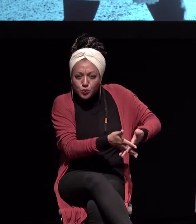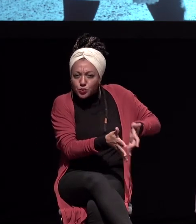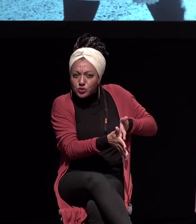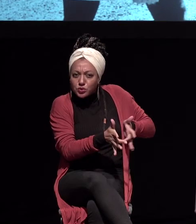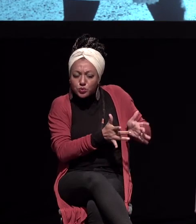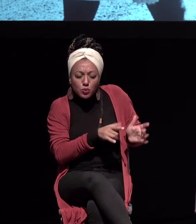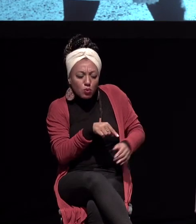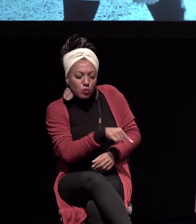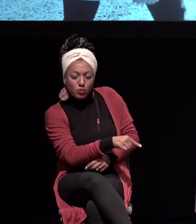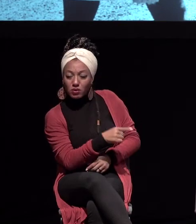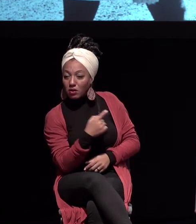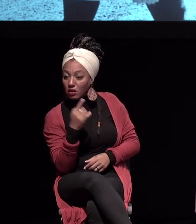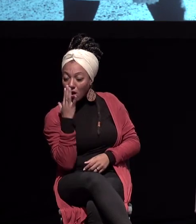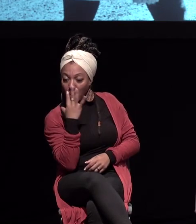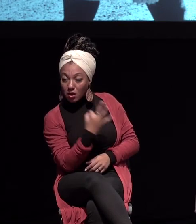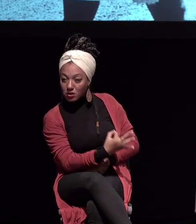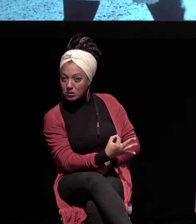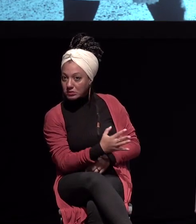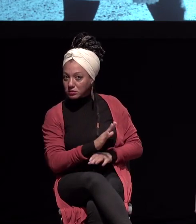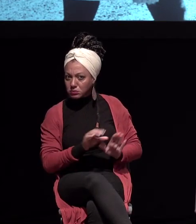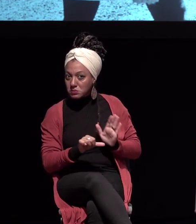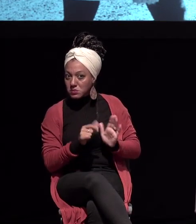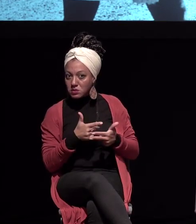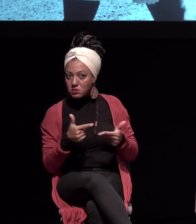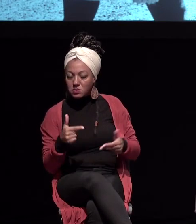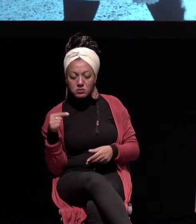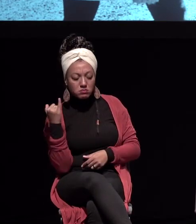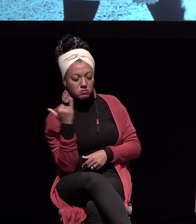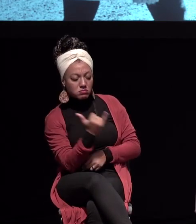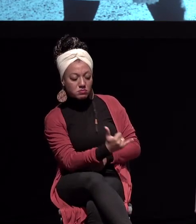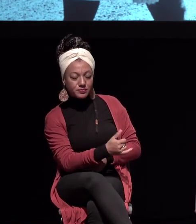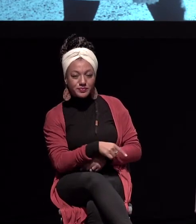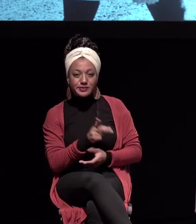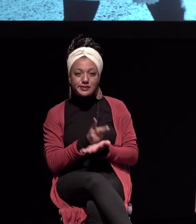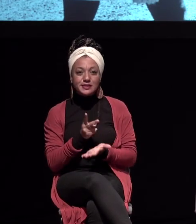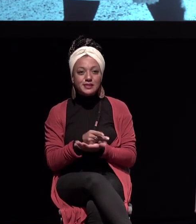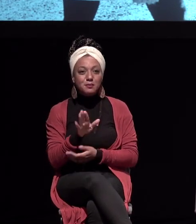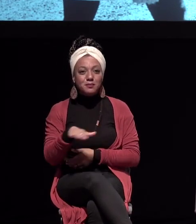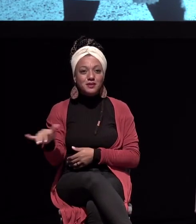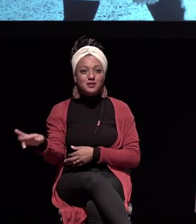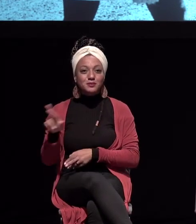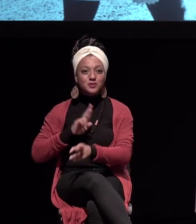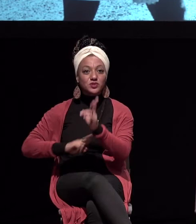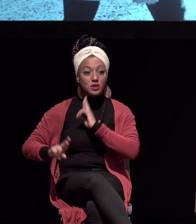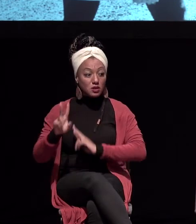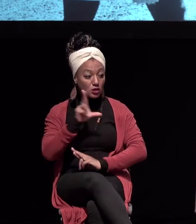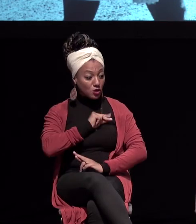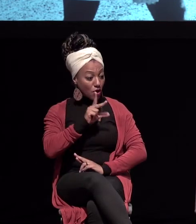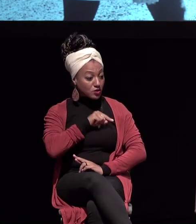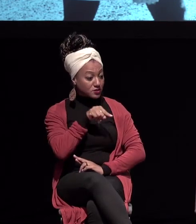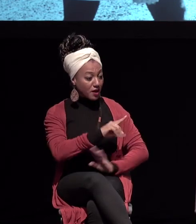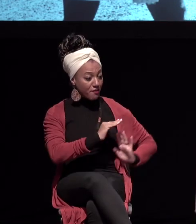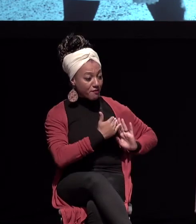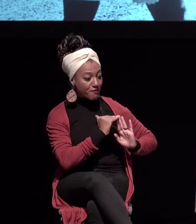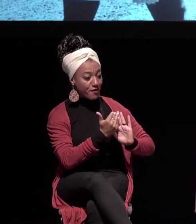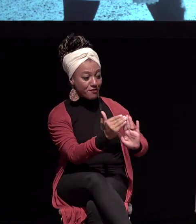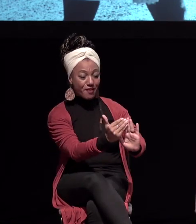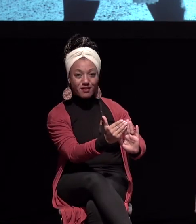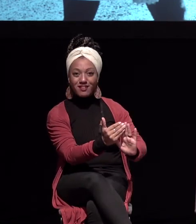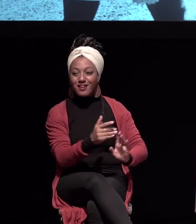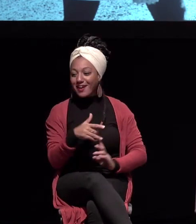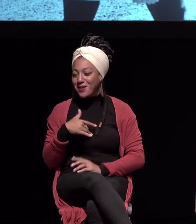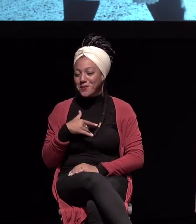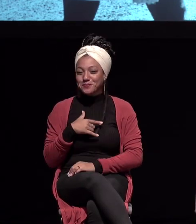chamou a atenção antes de falar sobre qualquer coisa? E eles diziam sempre: nossa, é uma favela!